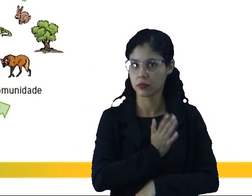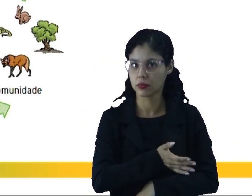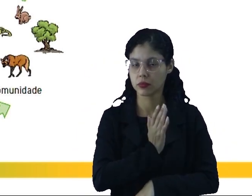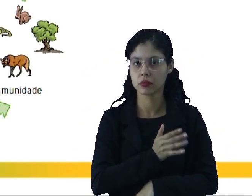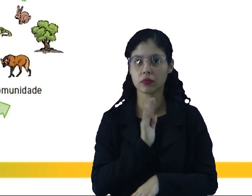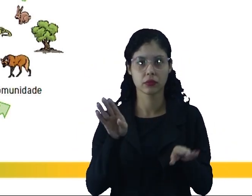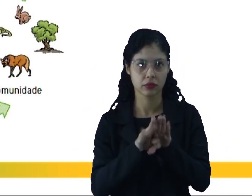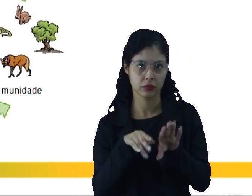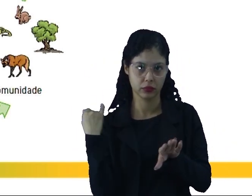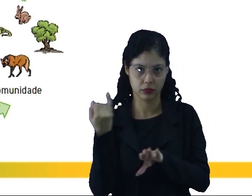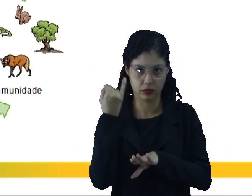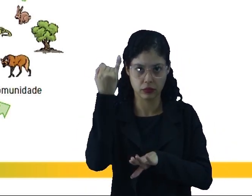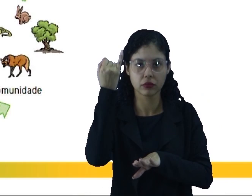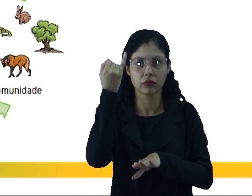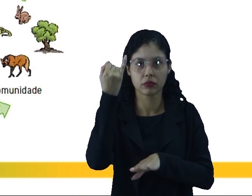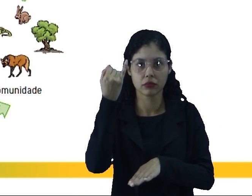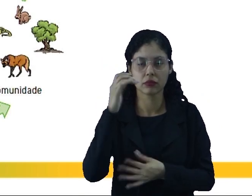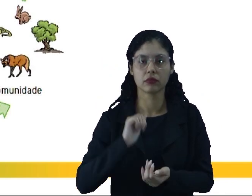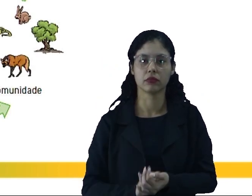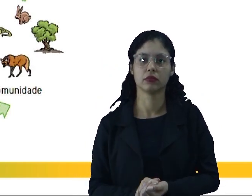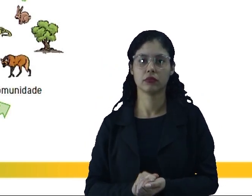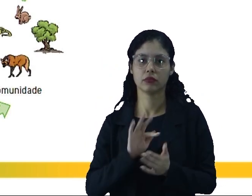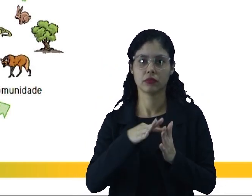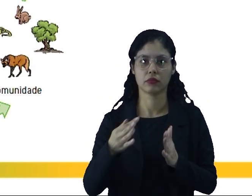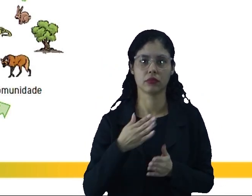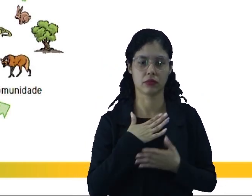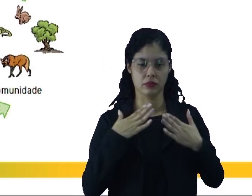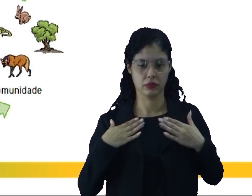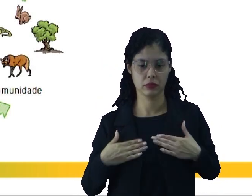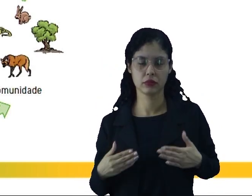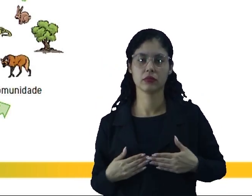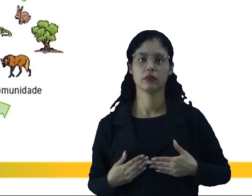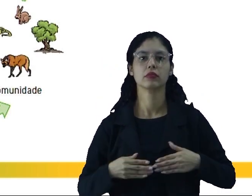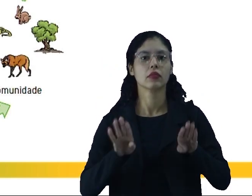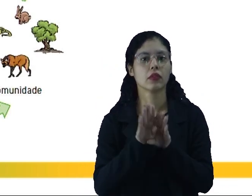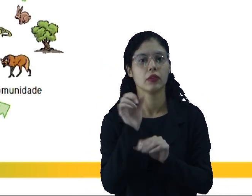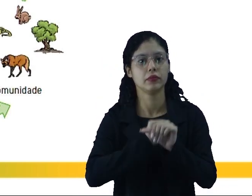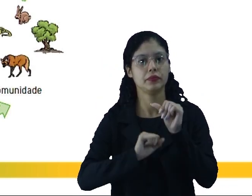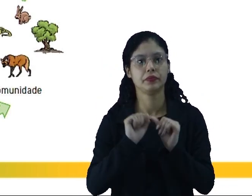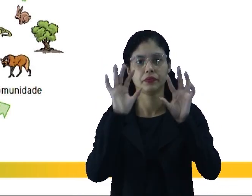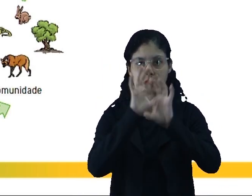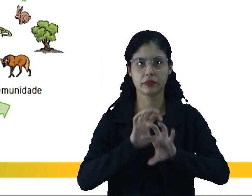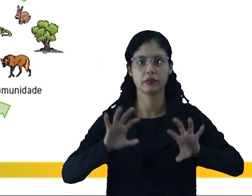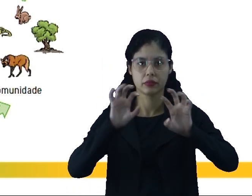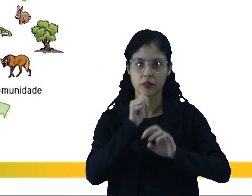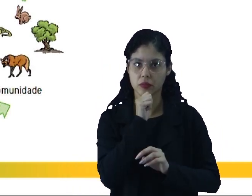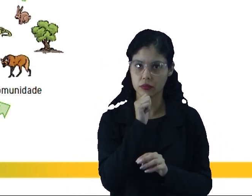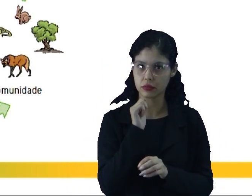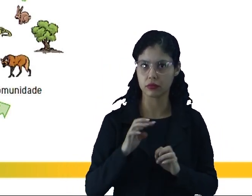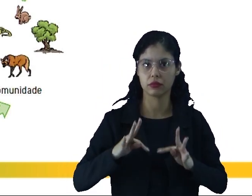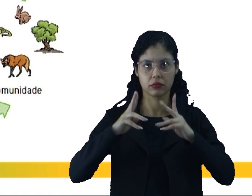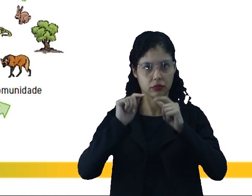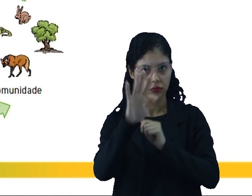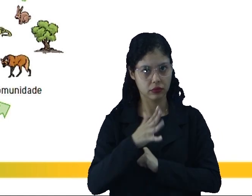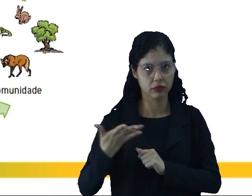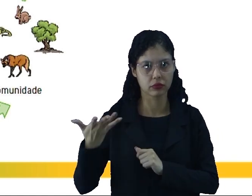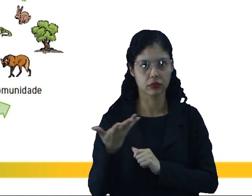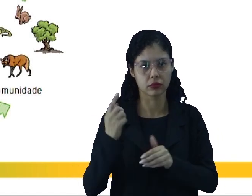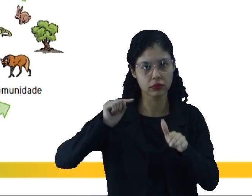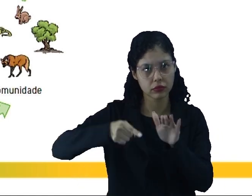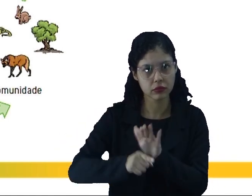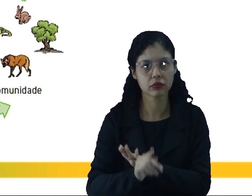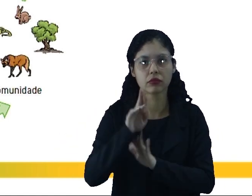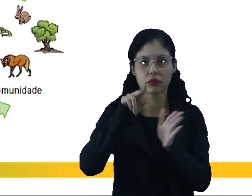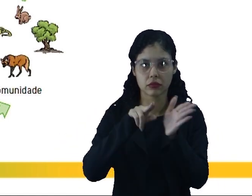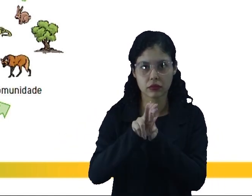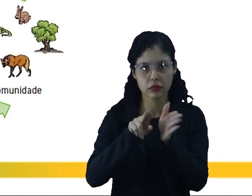cardiovascular, que é importantíssimo para a gente desempenhar nossas funções, né, de transporte e de troca de gases. Então, tudo isso está baseado em quê? Dentro